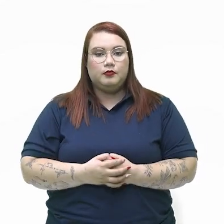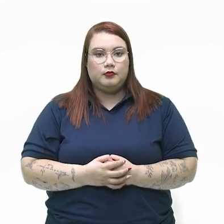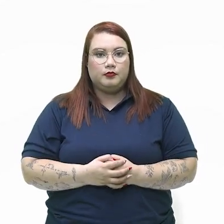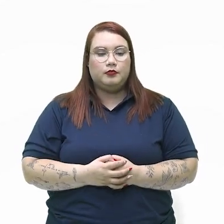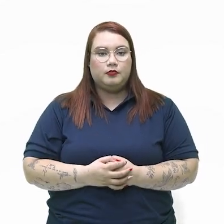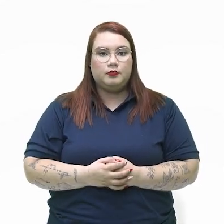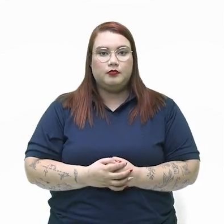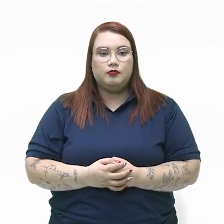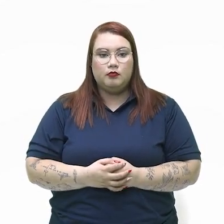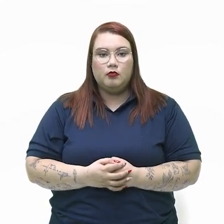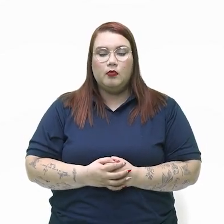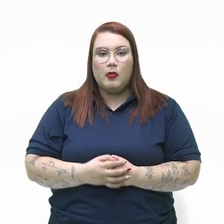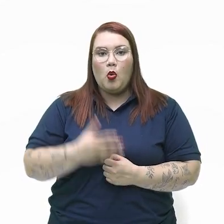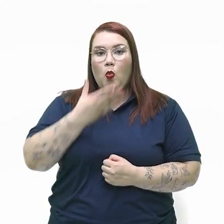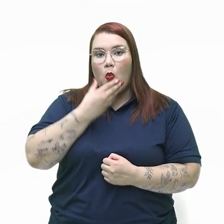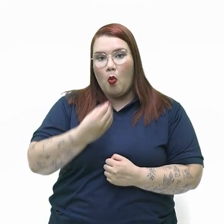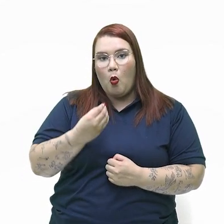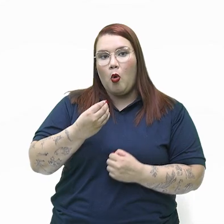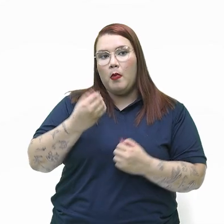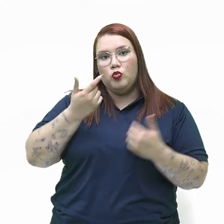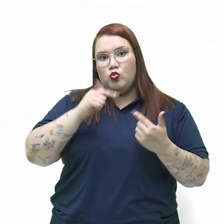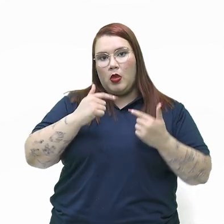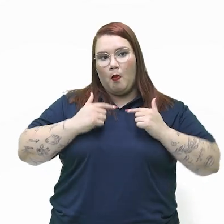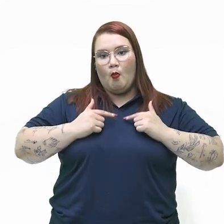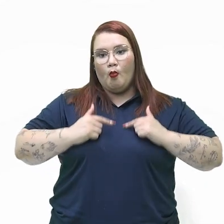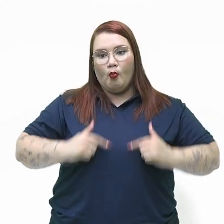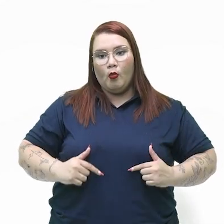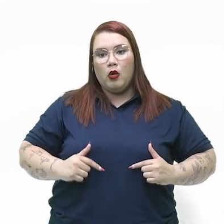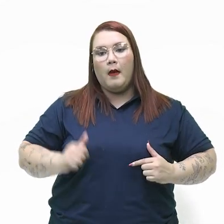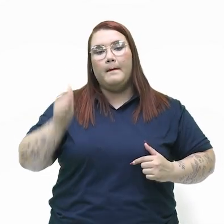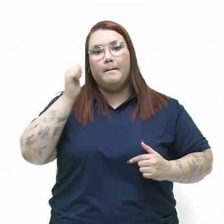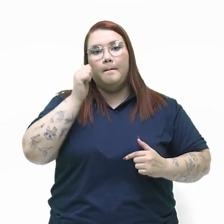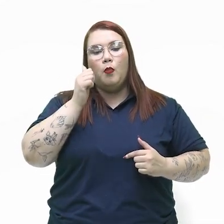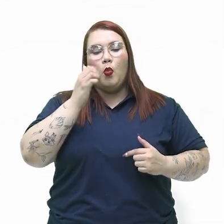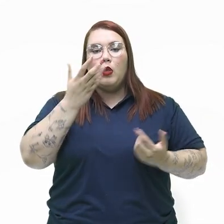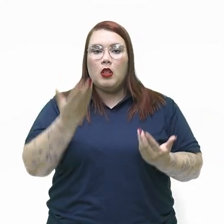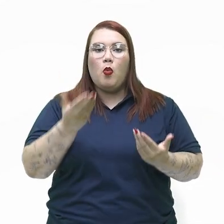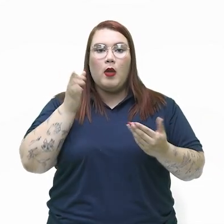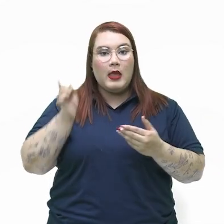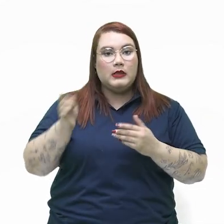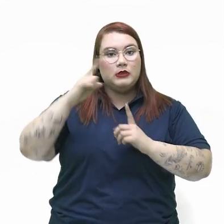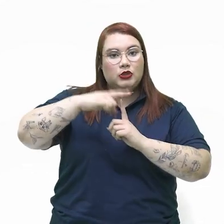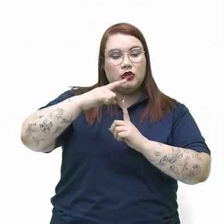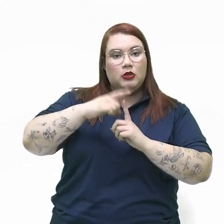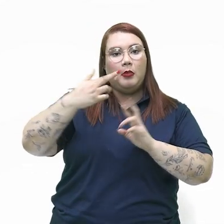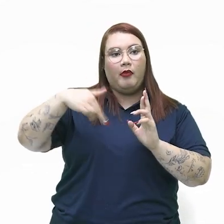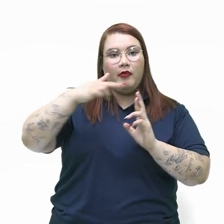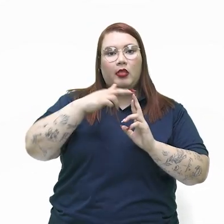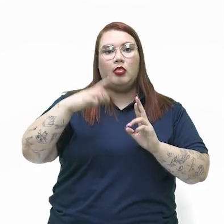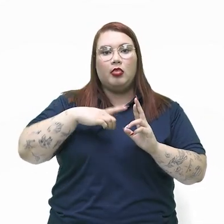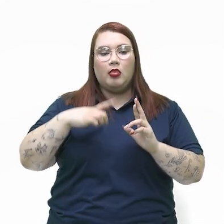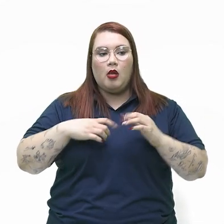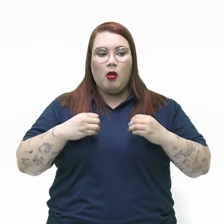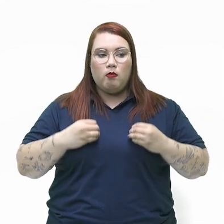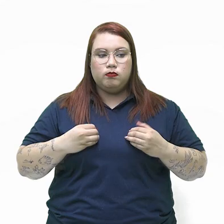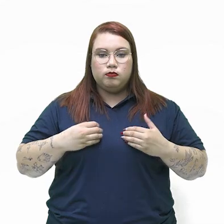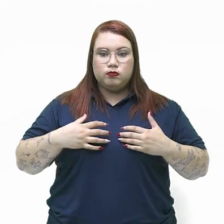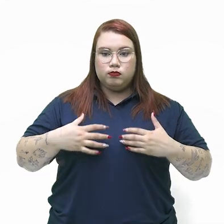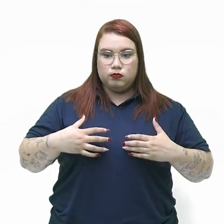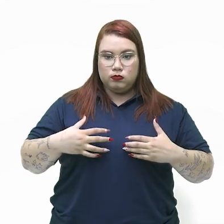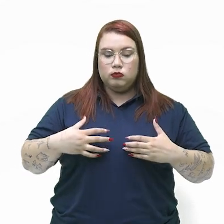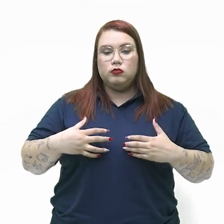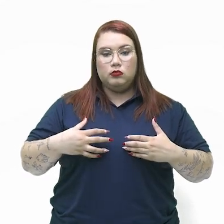desenvolvimento mamário muito maior do que um homem normal, lembrando que o homem ele também tem mamas, mas é bem